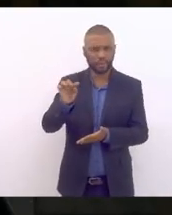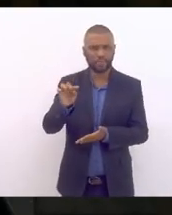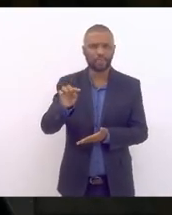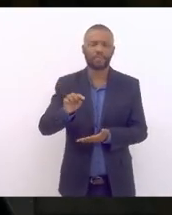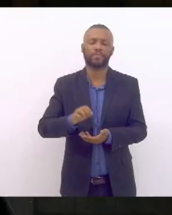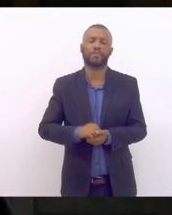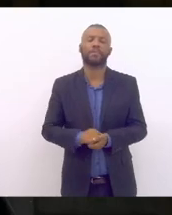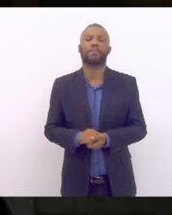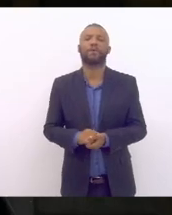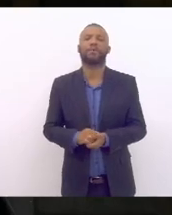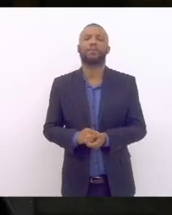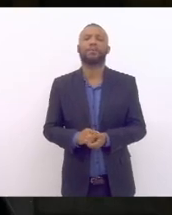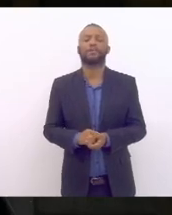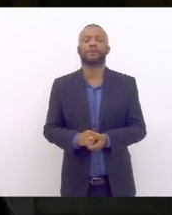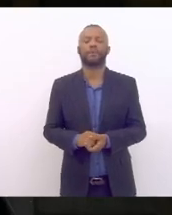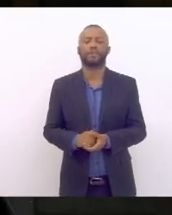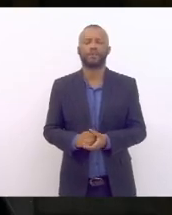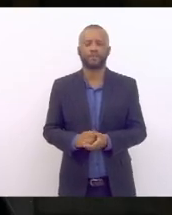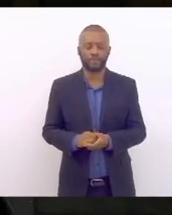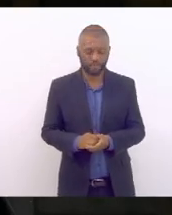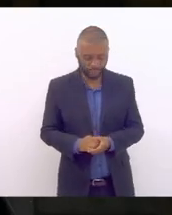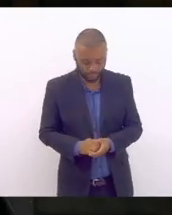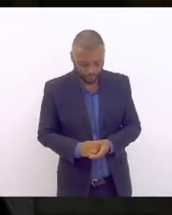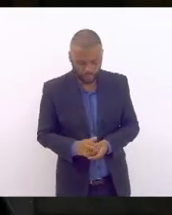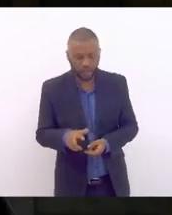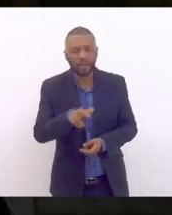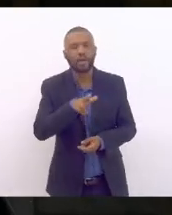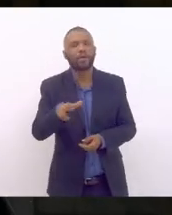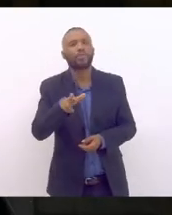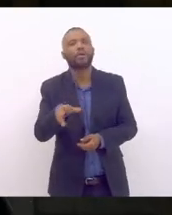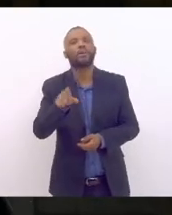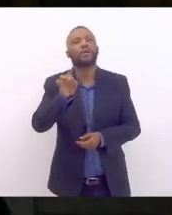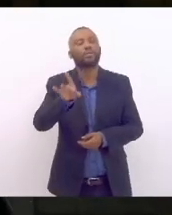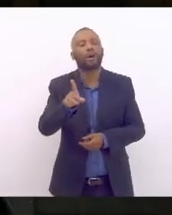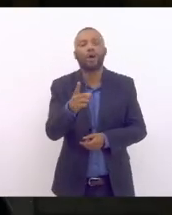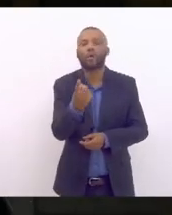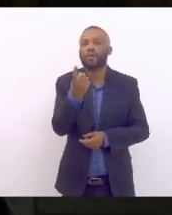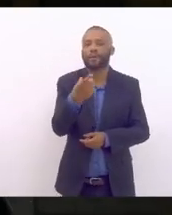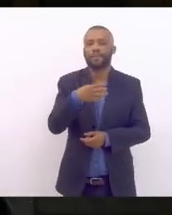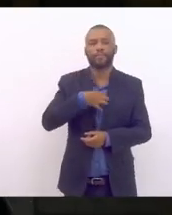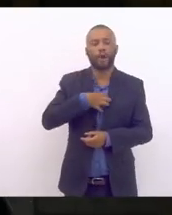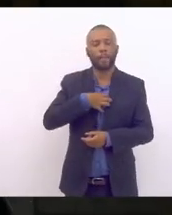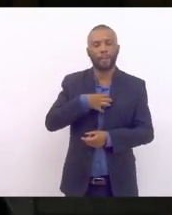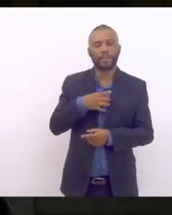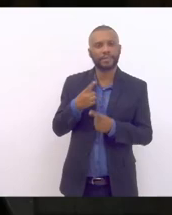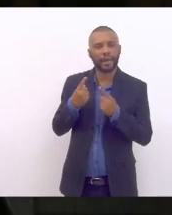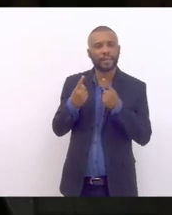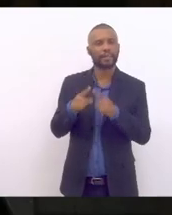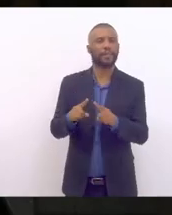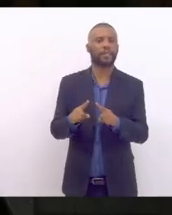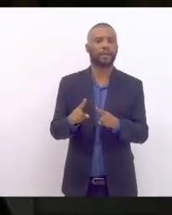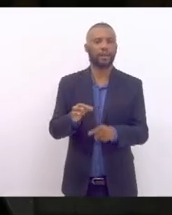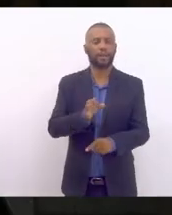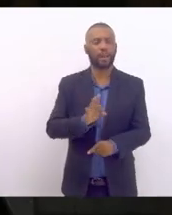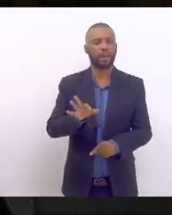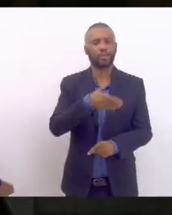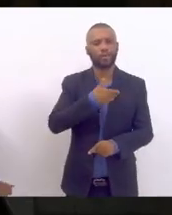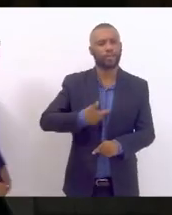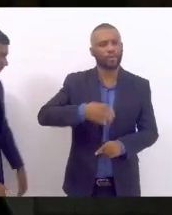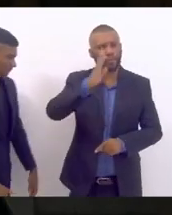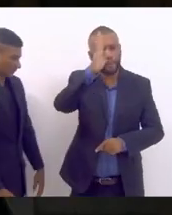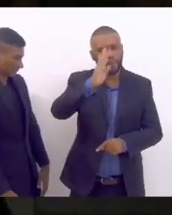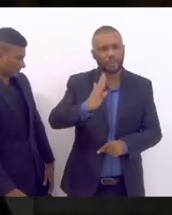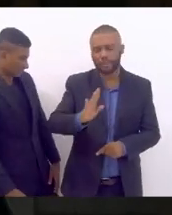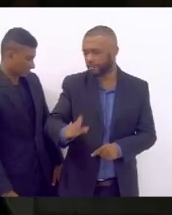Almada meu querido amigo É mas não só isso esta não é a única forma de ataque e do governo brasileiro